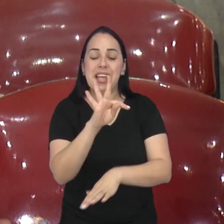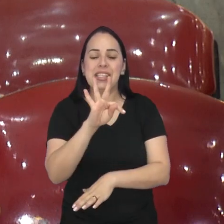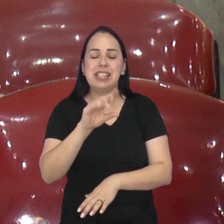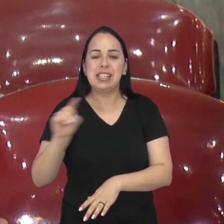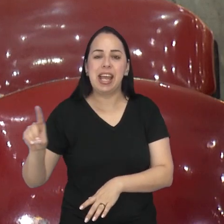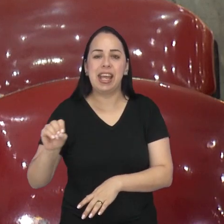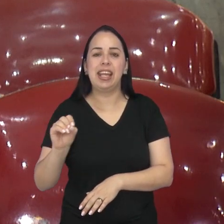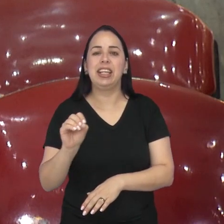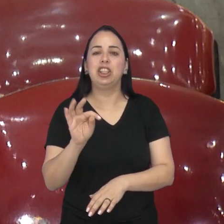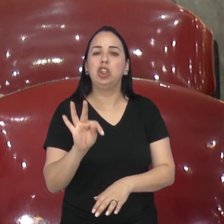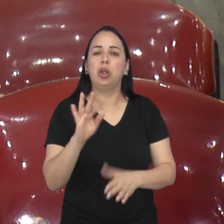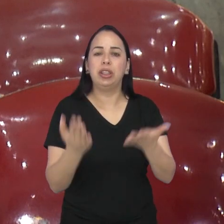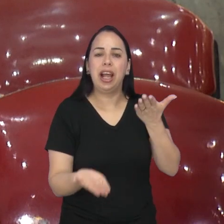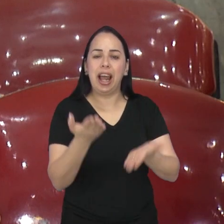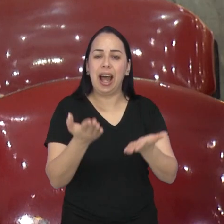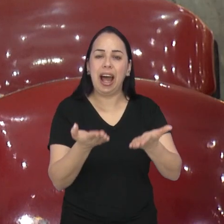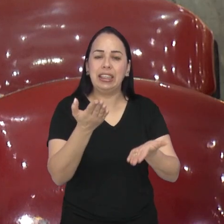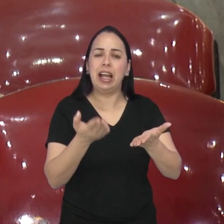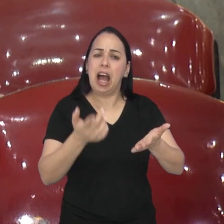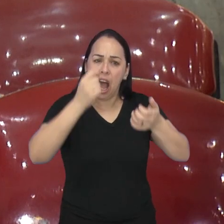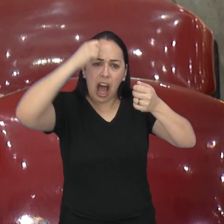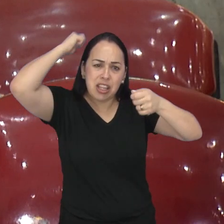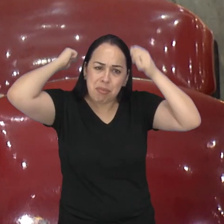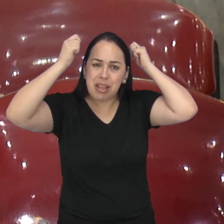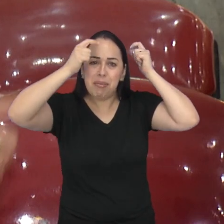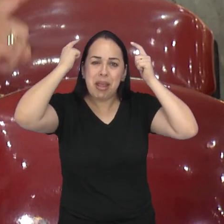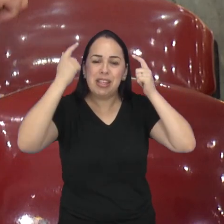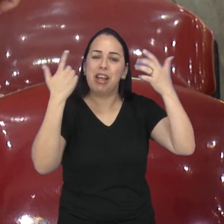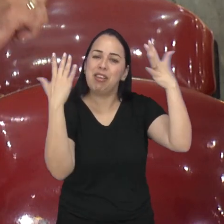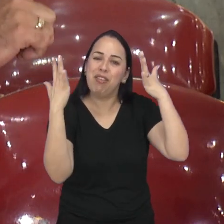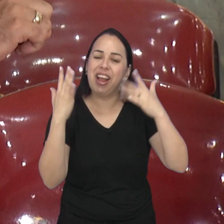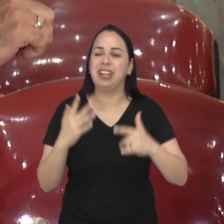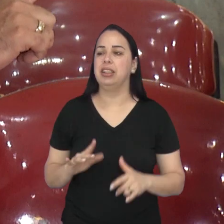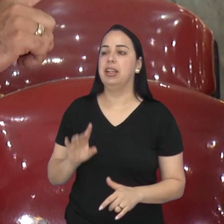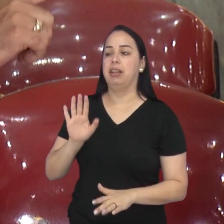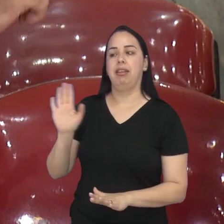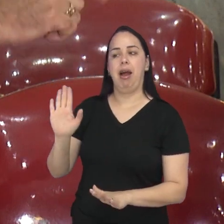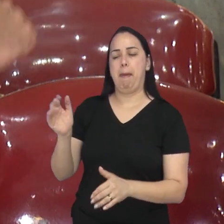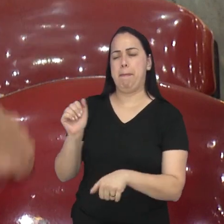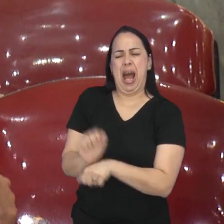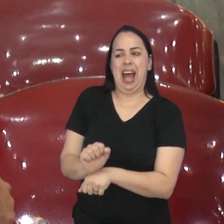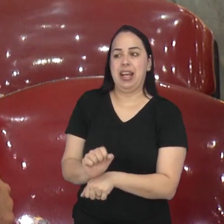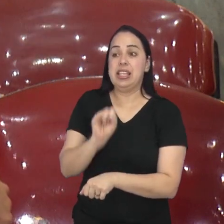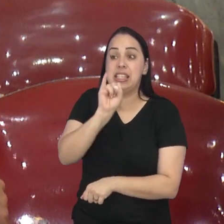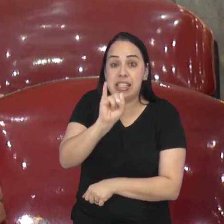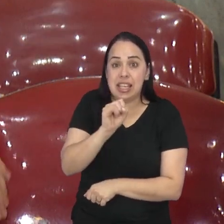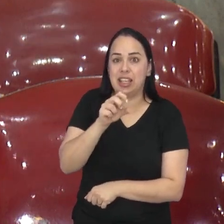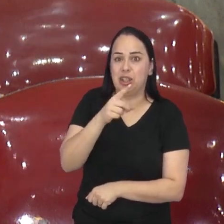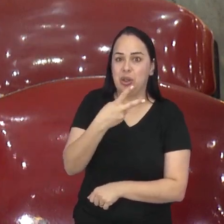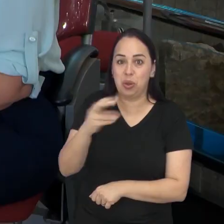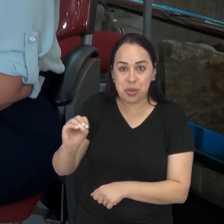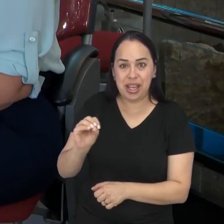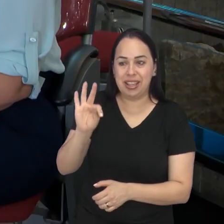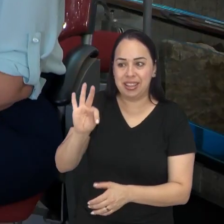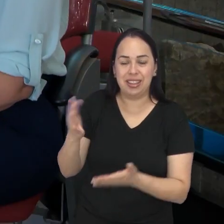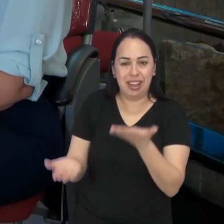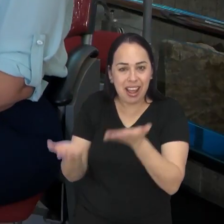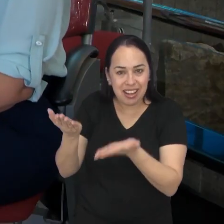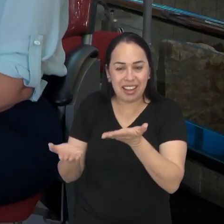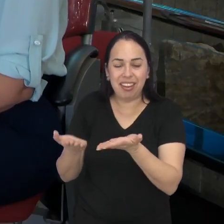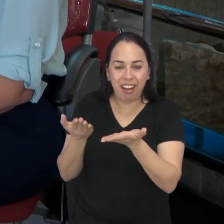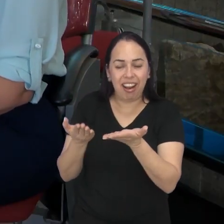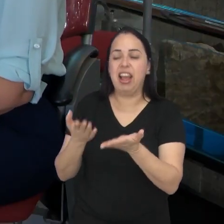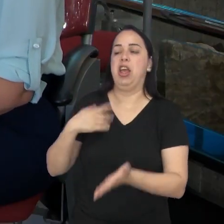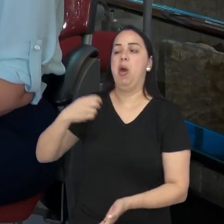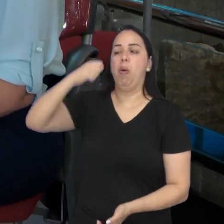falei, aqui, para com isso é bobagem e tal, mas se fizer 200 toneladas, eu raspo. E continuei a live e